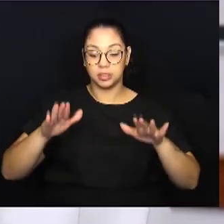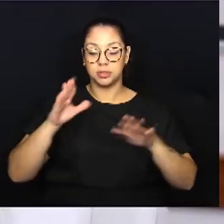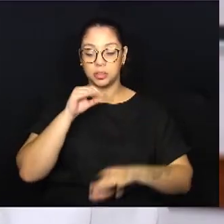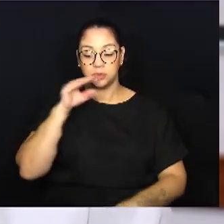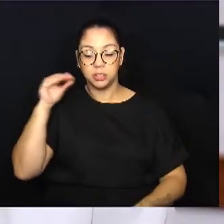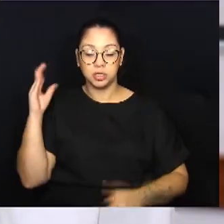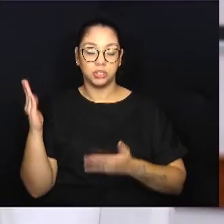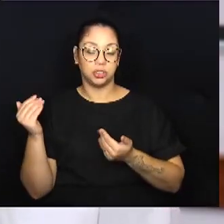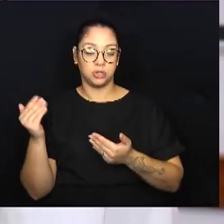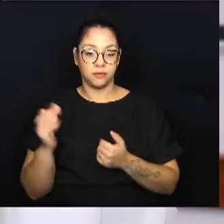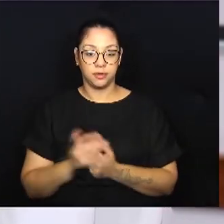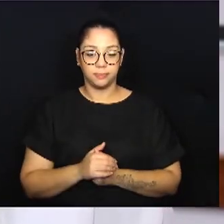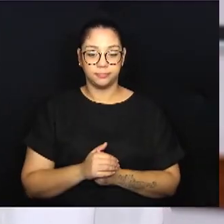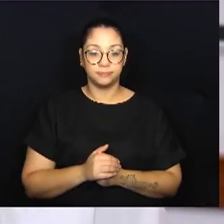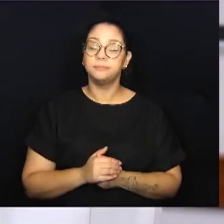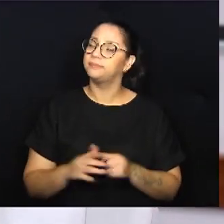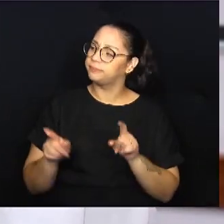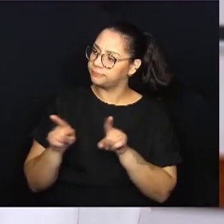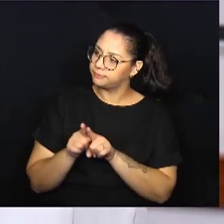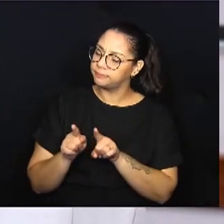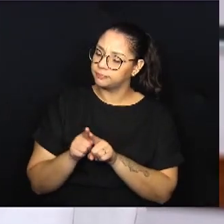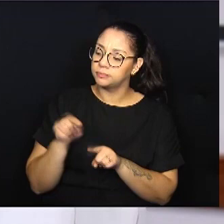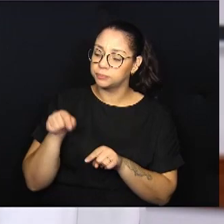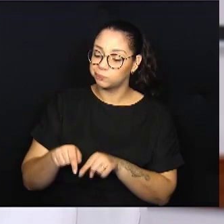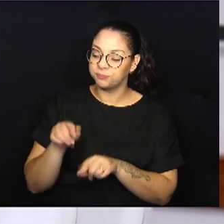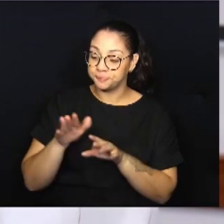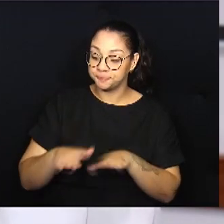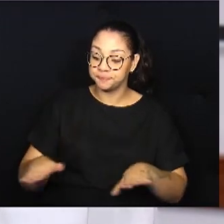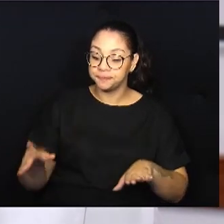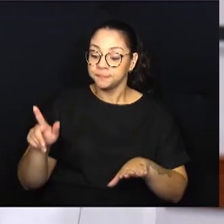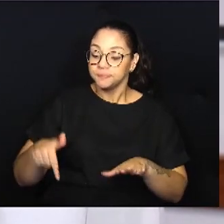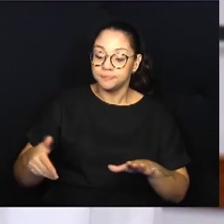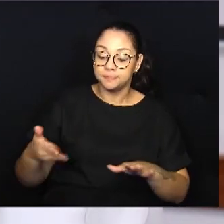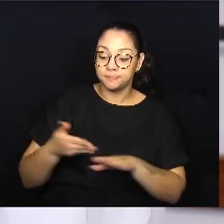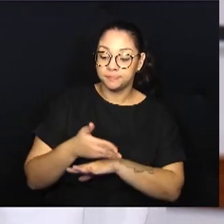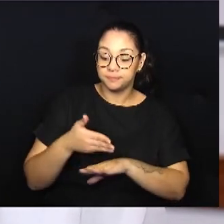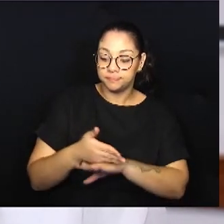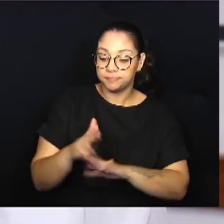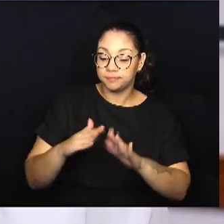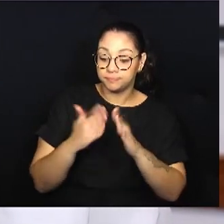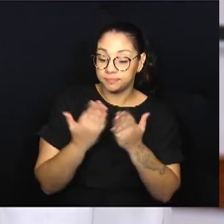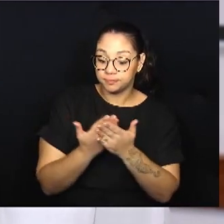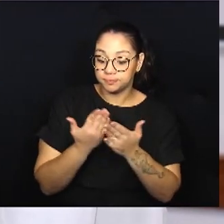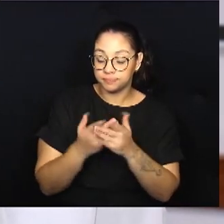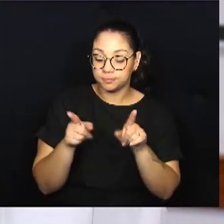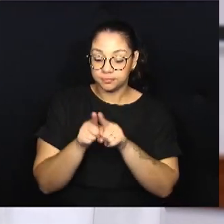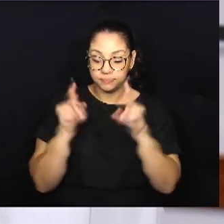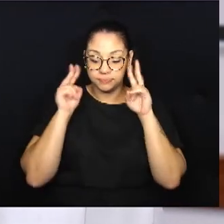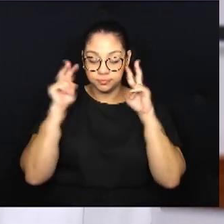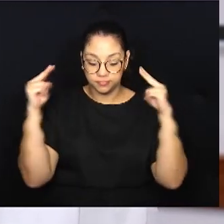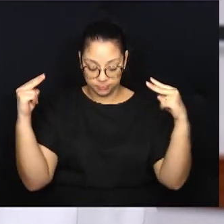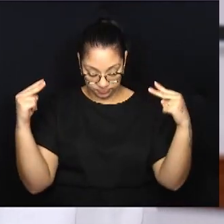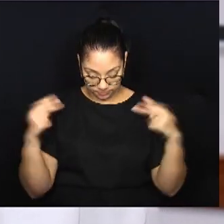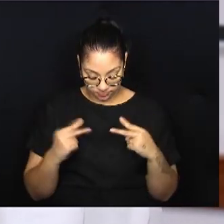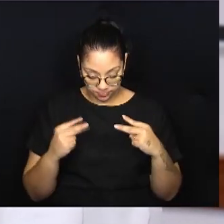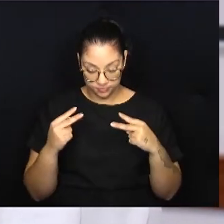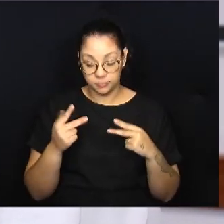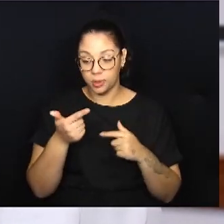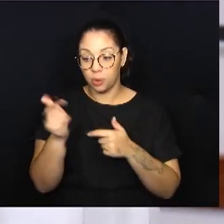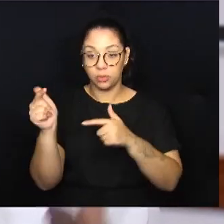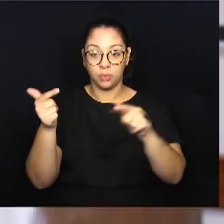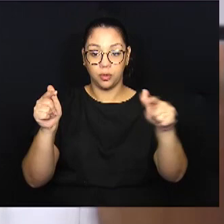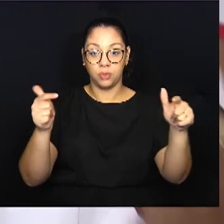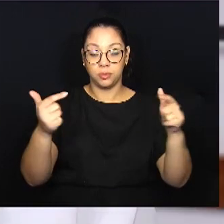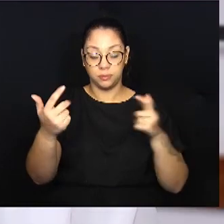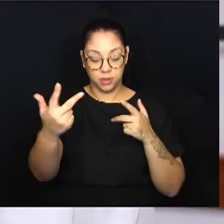jovem. Inclusive, essa criança negra que está na escola também se vê, né, nesses outros personagens,